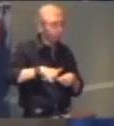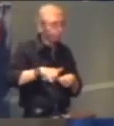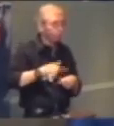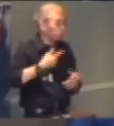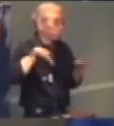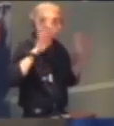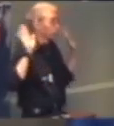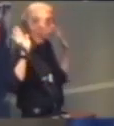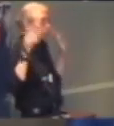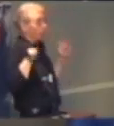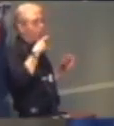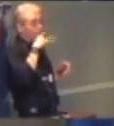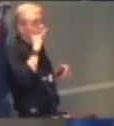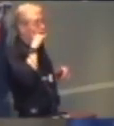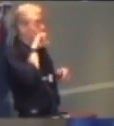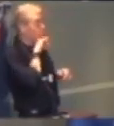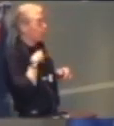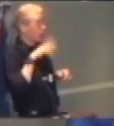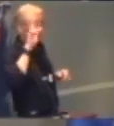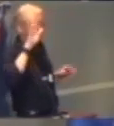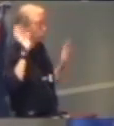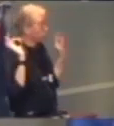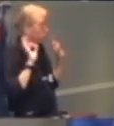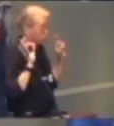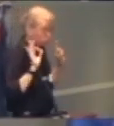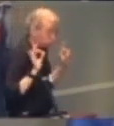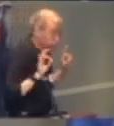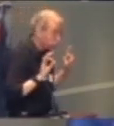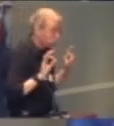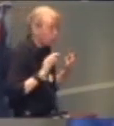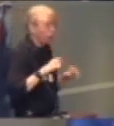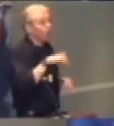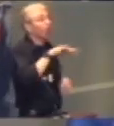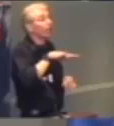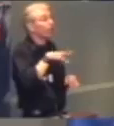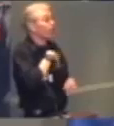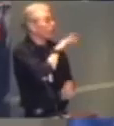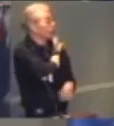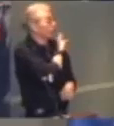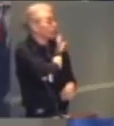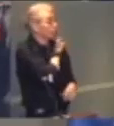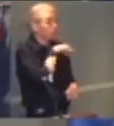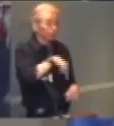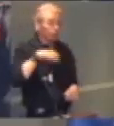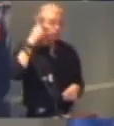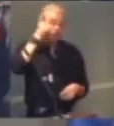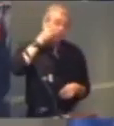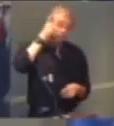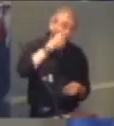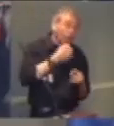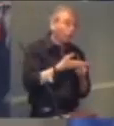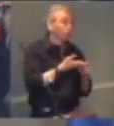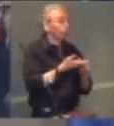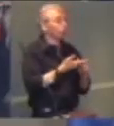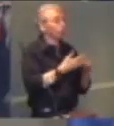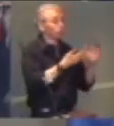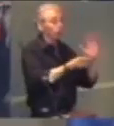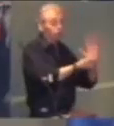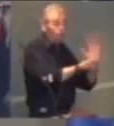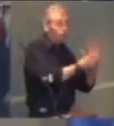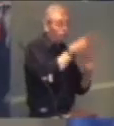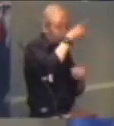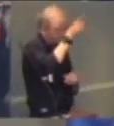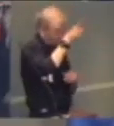pai e nem a mãe de autista compete ao nosso Senado e Câmara Federal